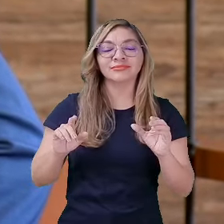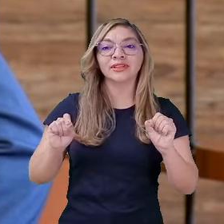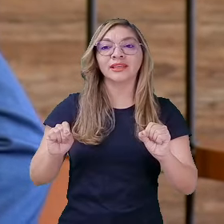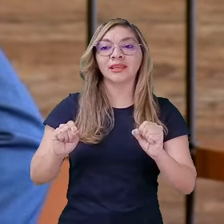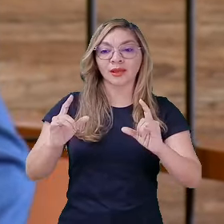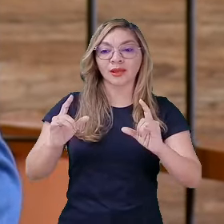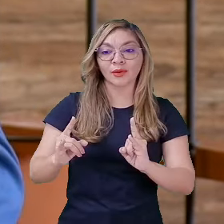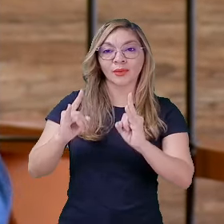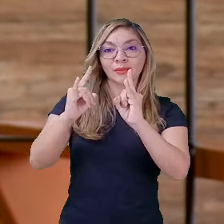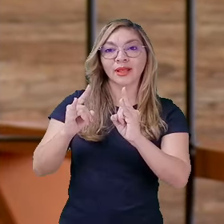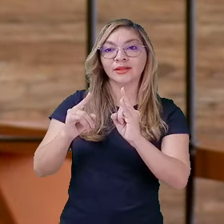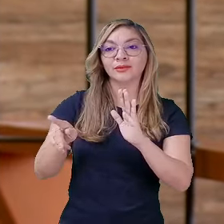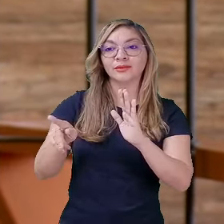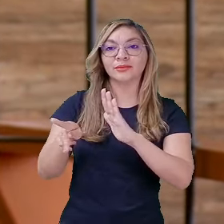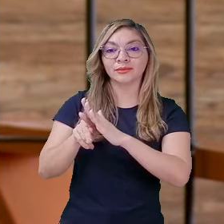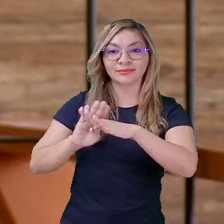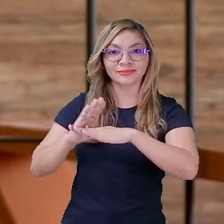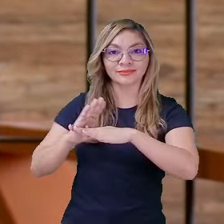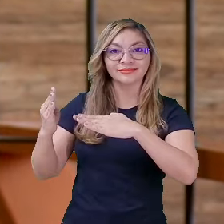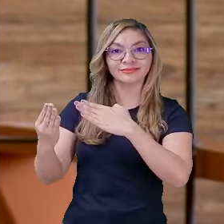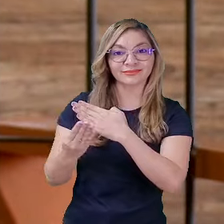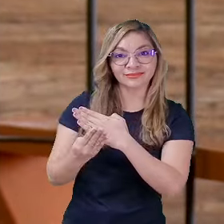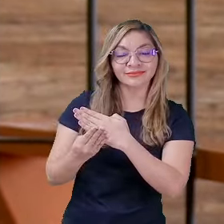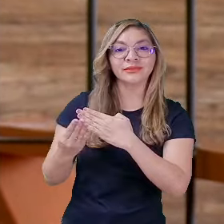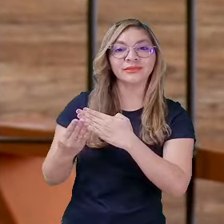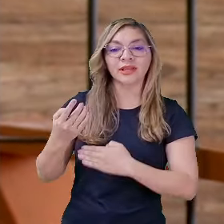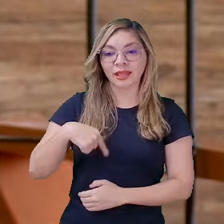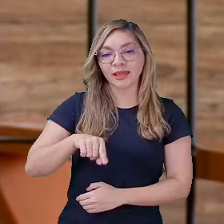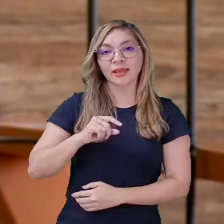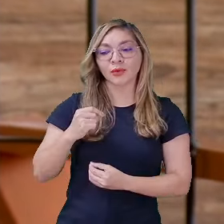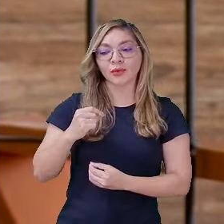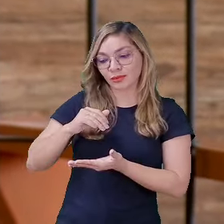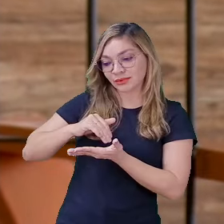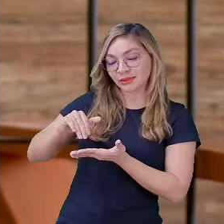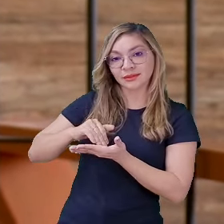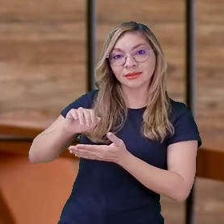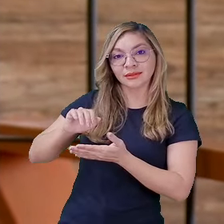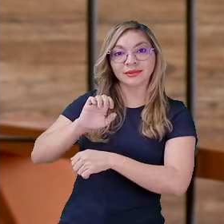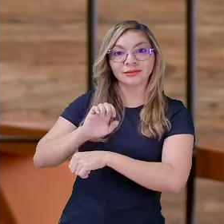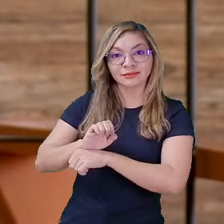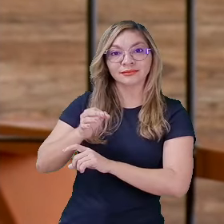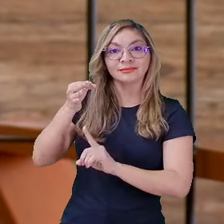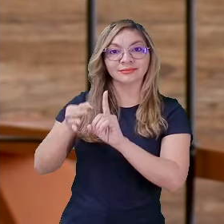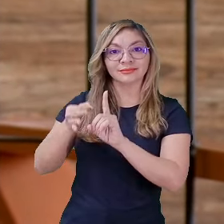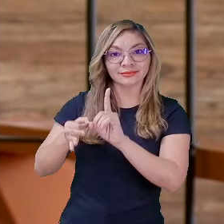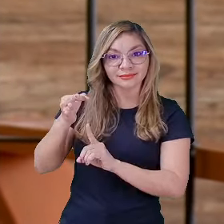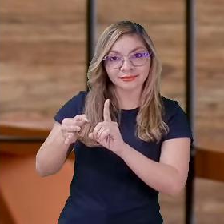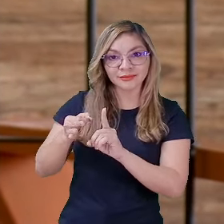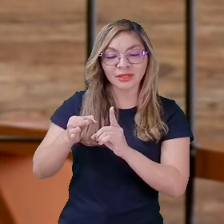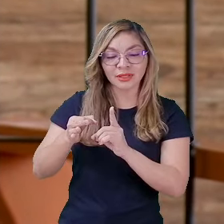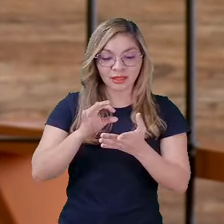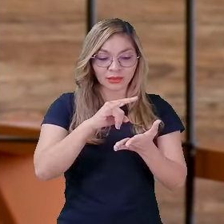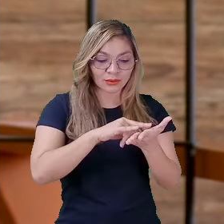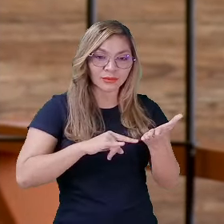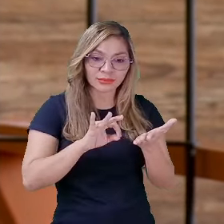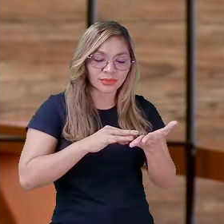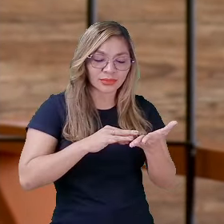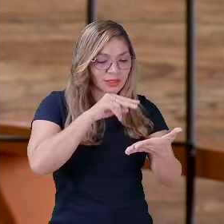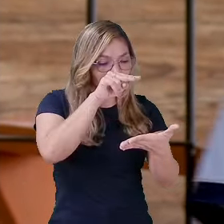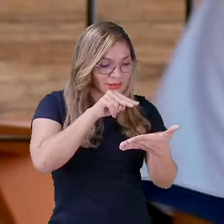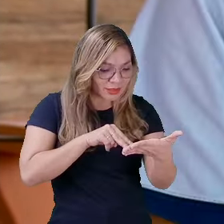do Bailique para constar eu, Ridiano Ferreira Colache, secretário-geral do Tribunal de Justiça, lavrei presente termo, que depois de lido